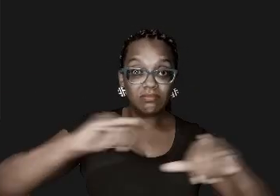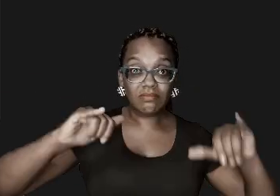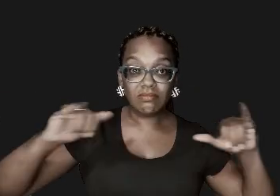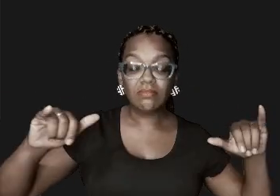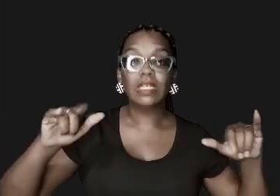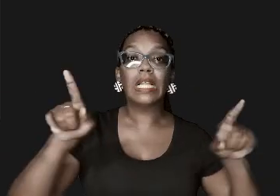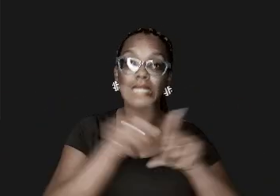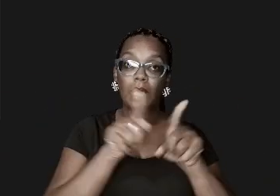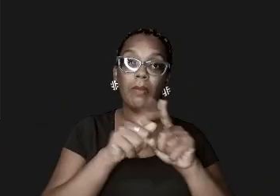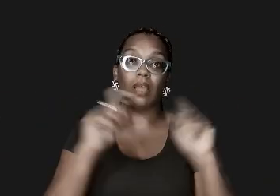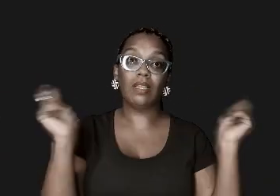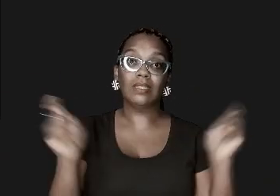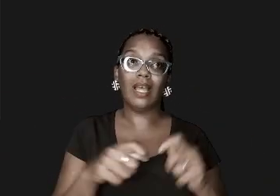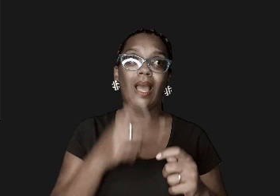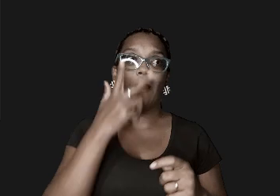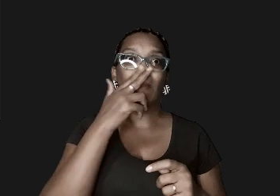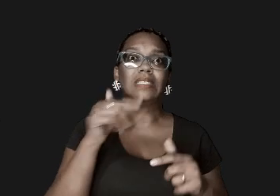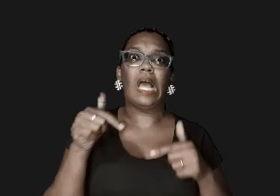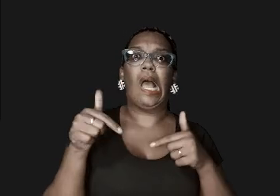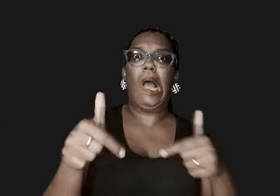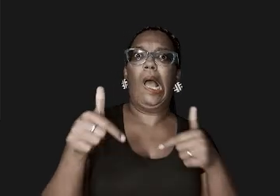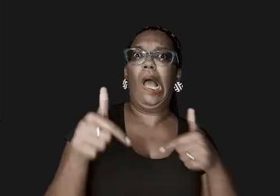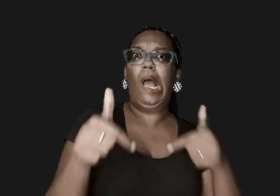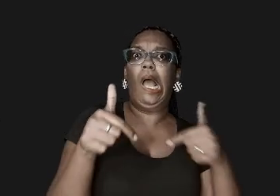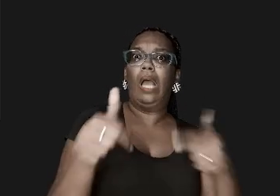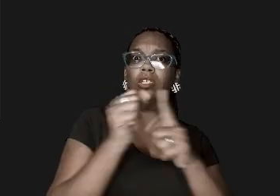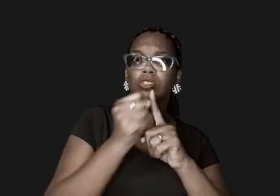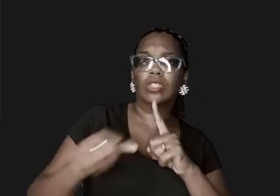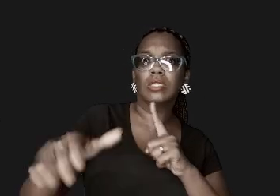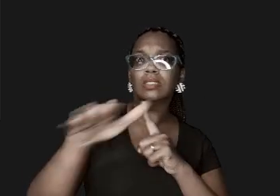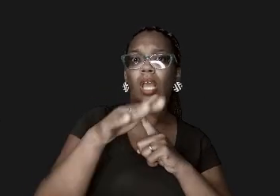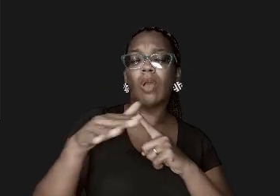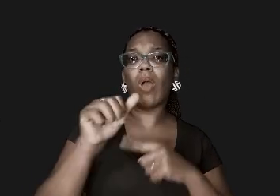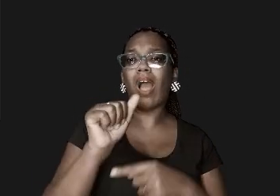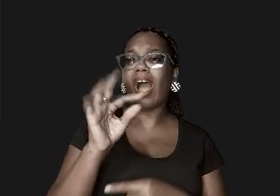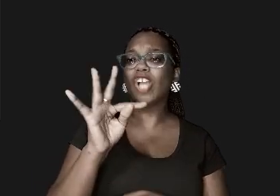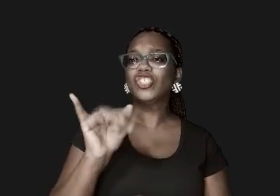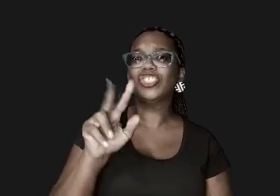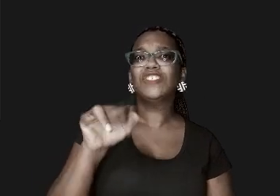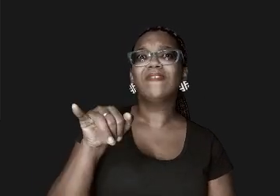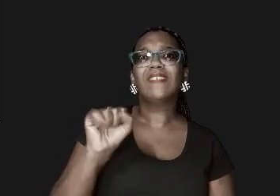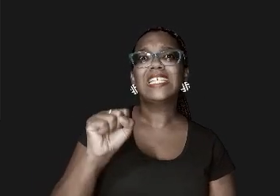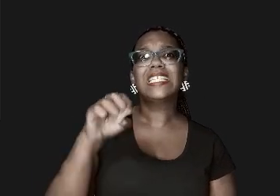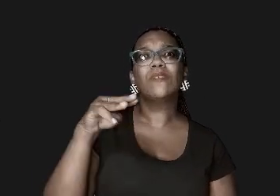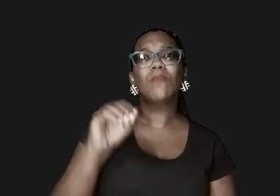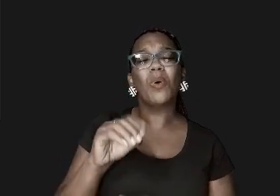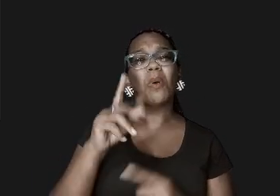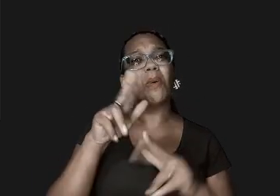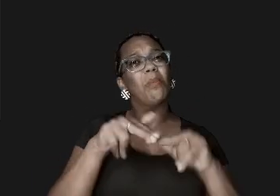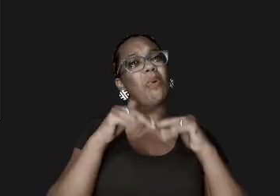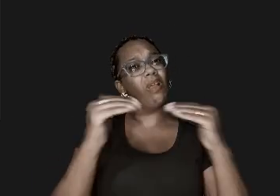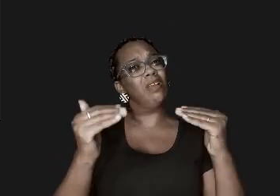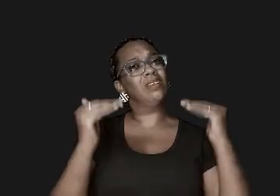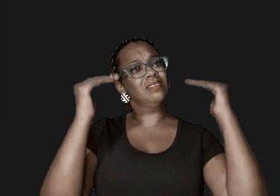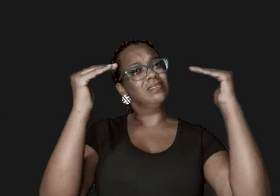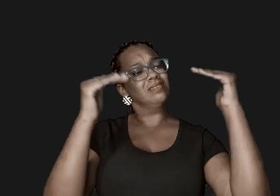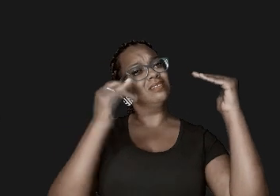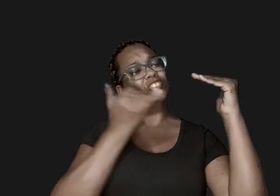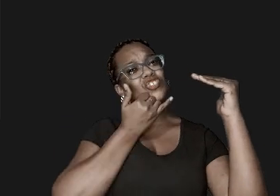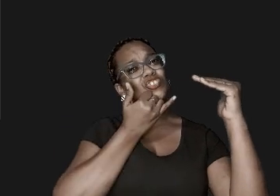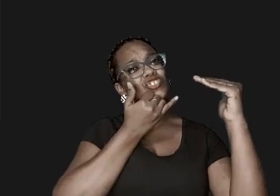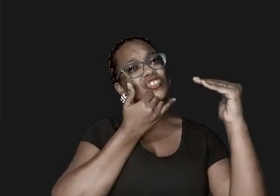explicado pelo Otávio porque para além desse caso de uma manipulação Como acionar o negocial a gente está sujeito inclusive é uma espécie de